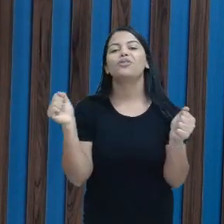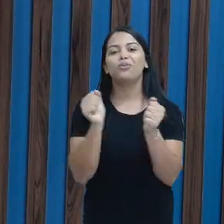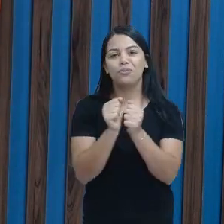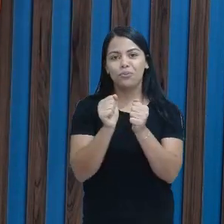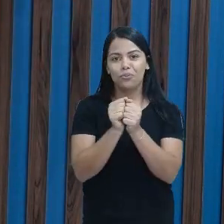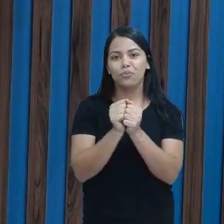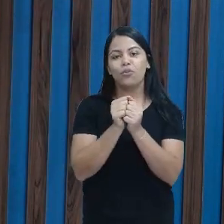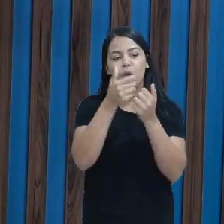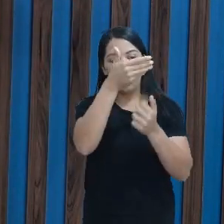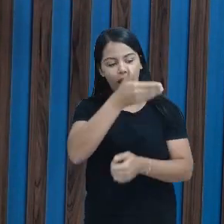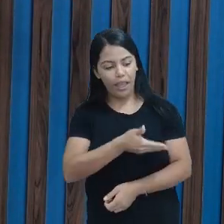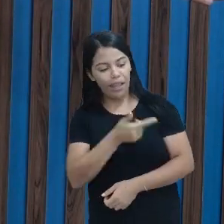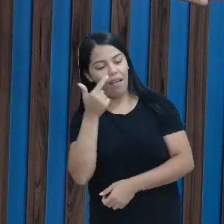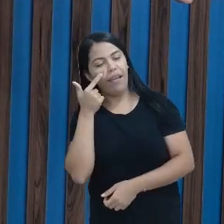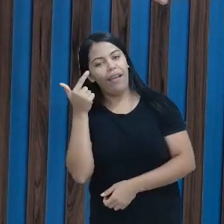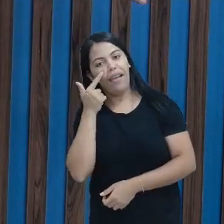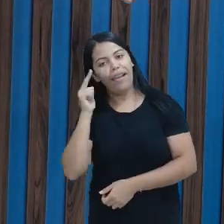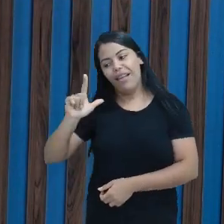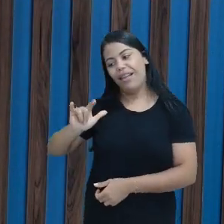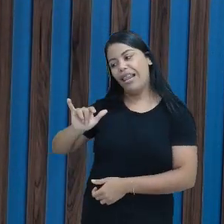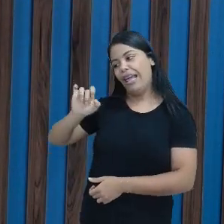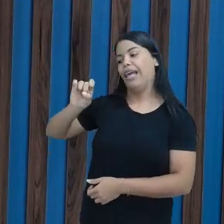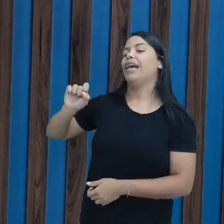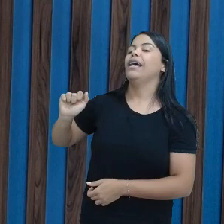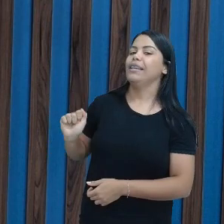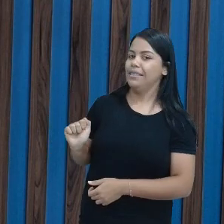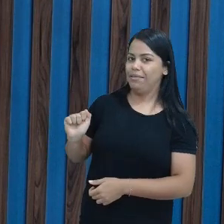junto com ele, olha aqui, ó,